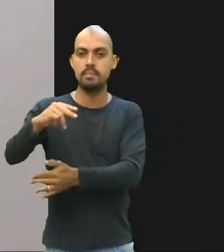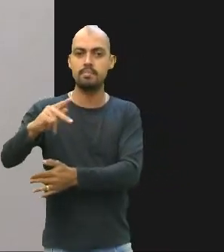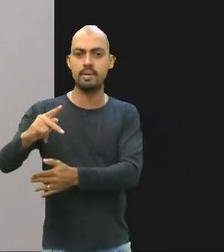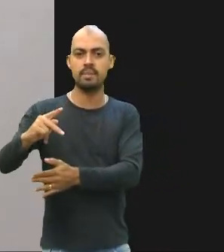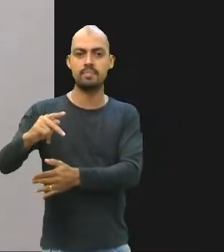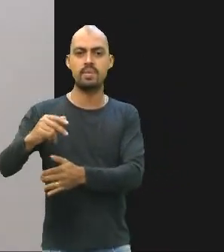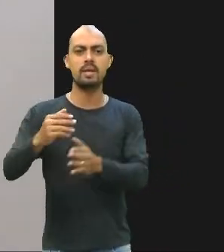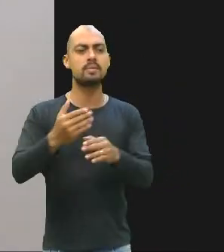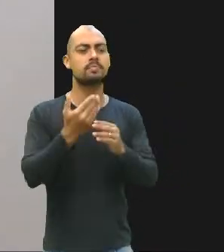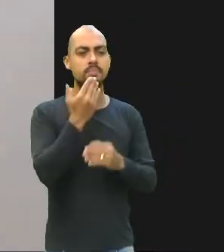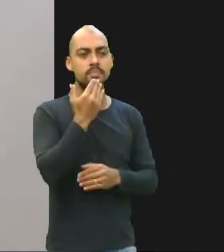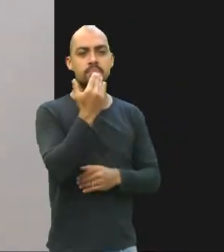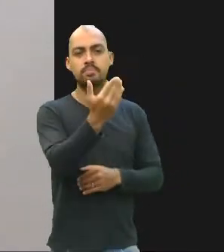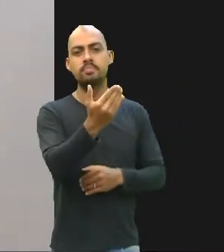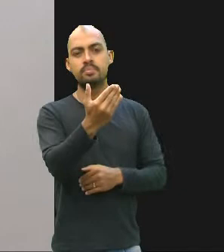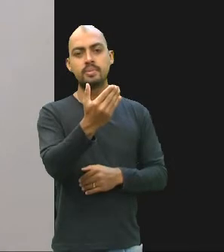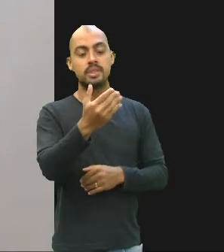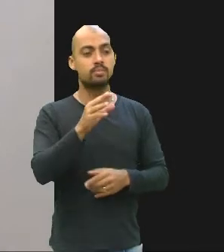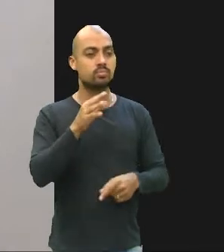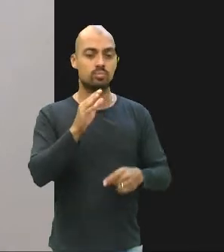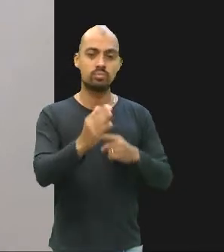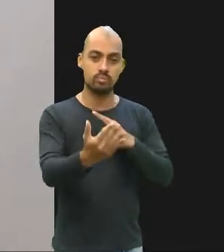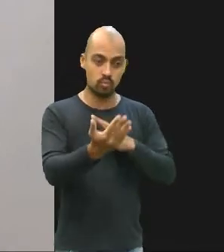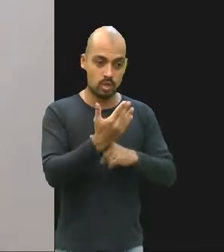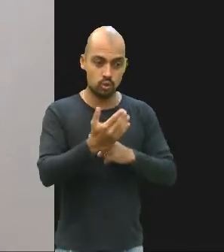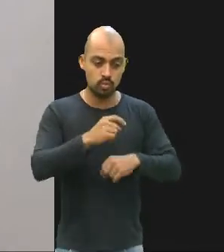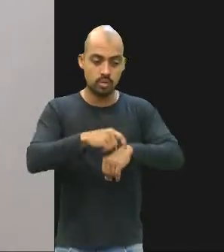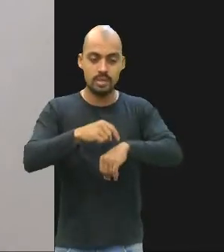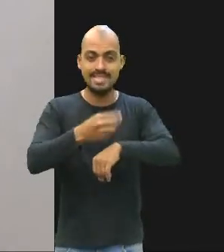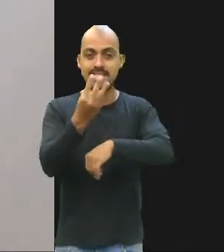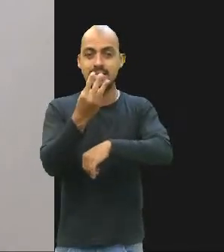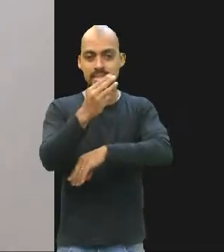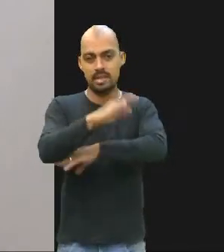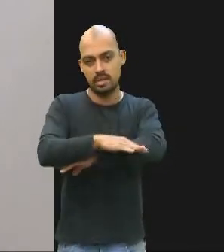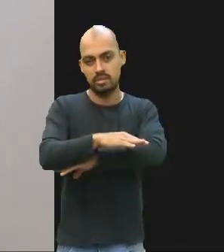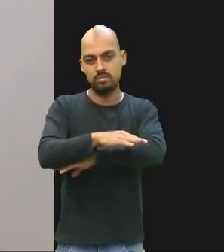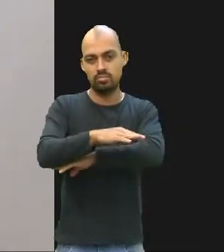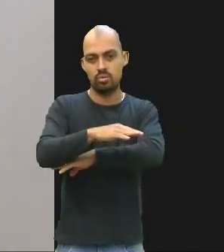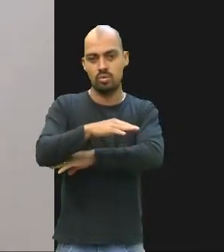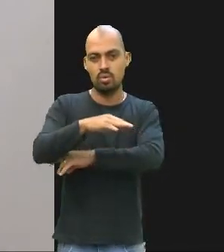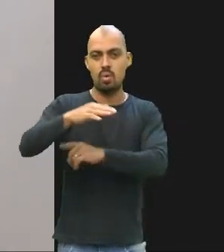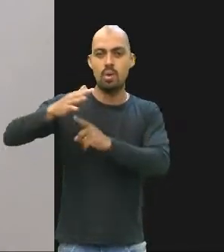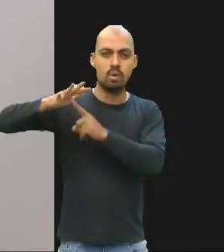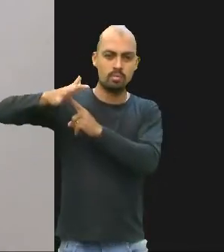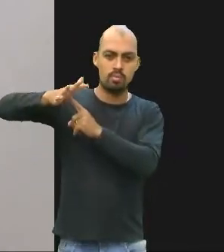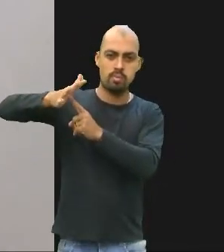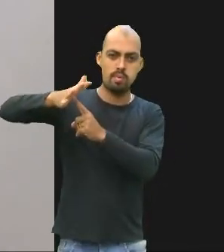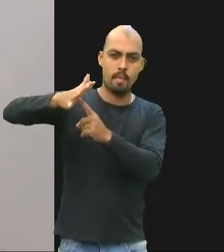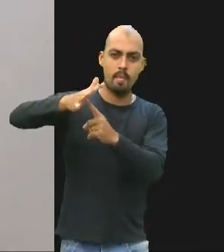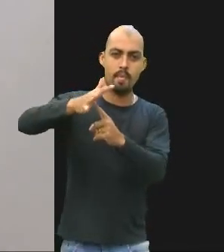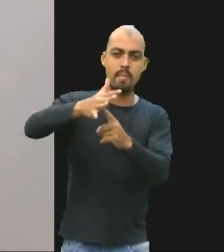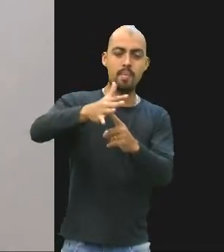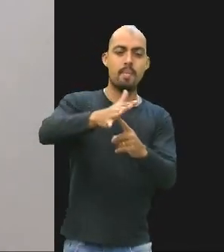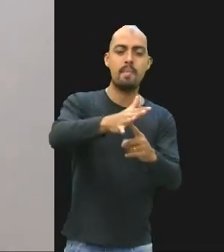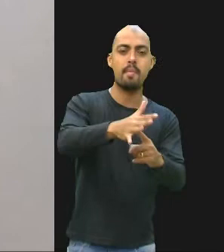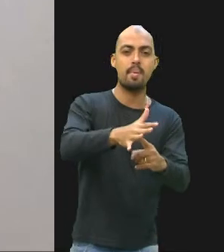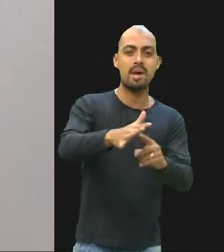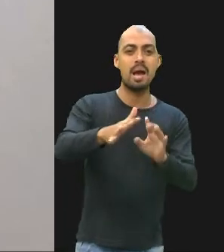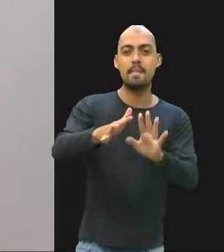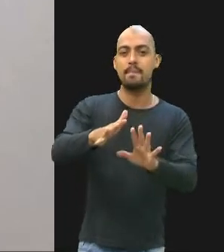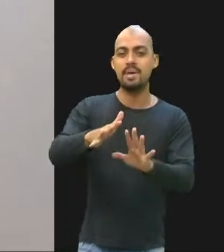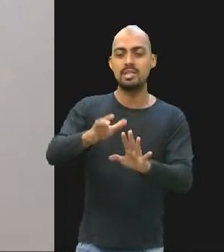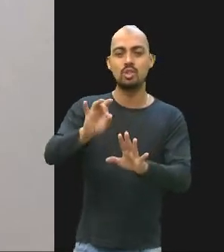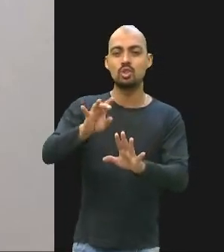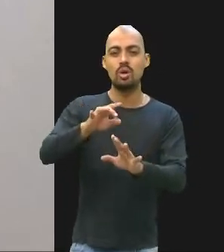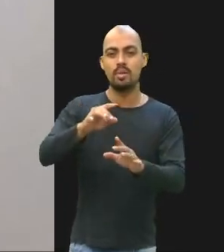gente solicitou, o resgate foi às 3 horas da tarde, foi solicitado um helicóptero, mas infelizmente no momento eles estavam só